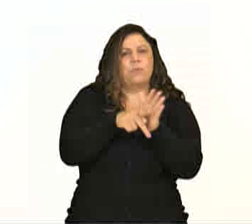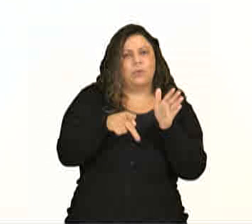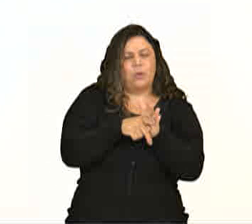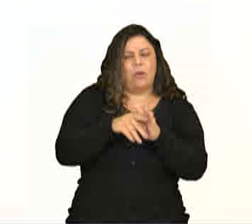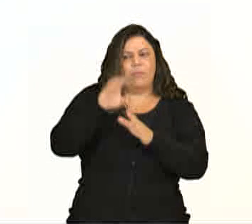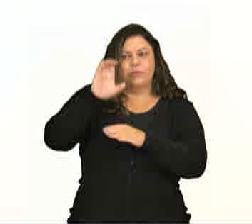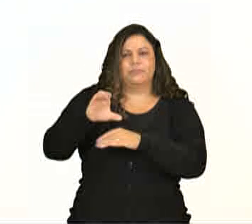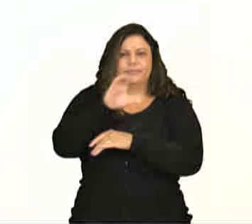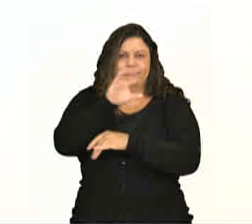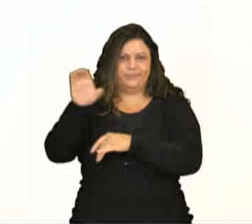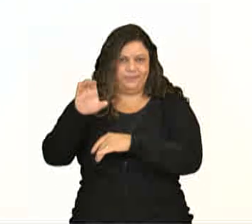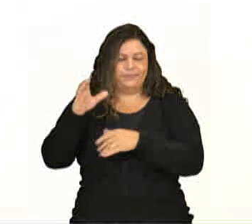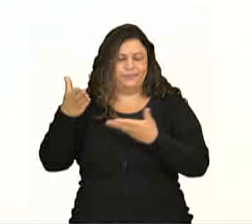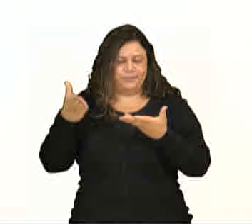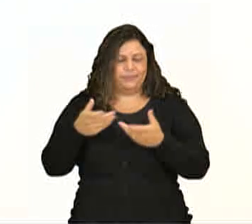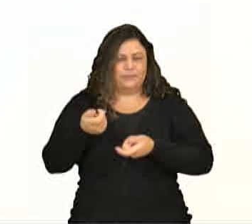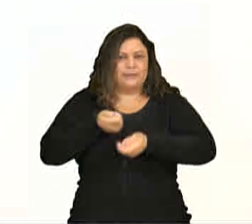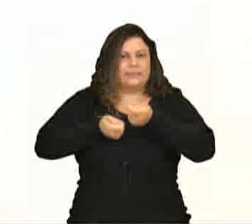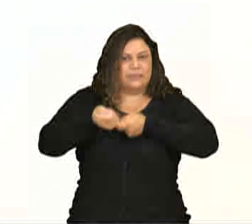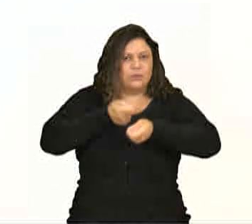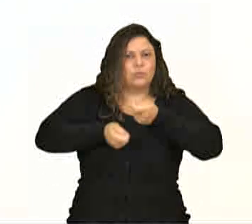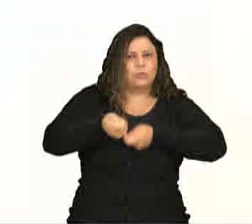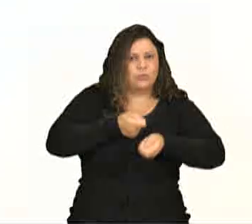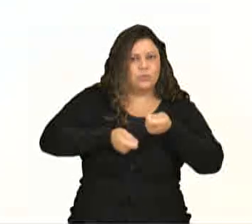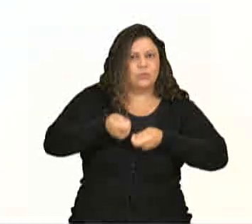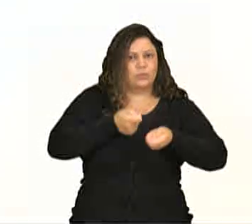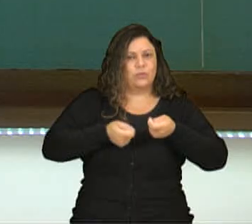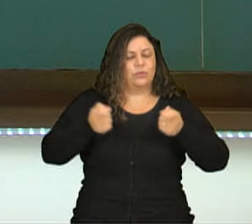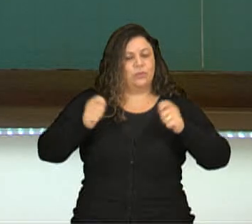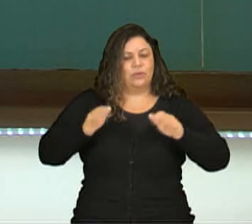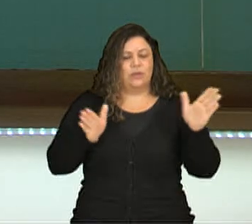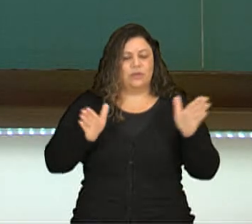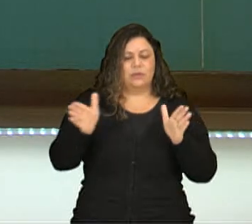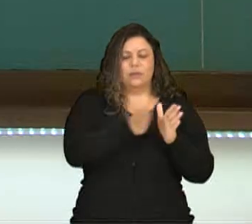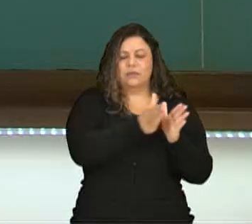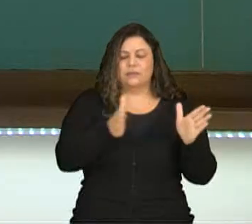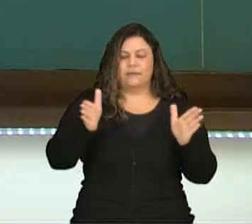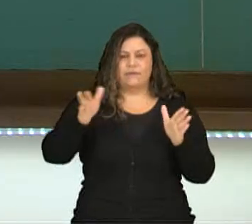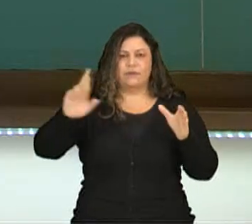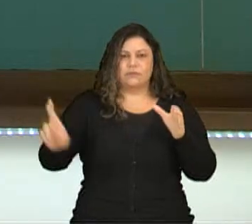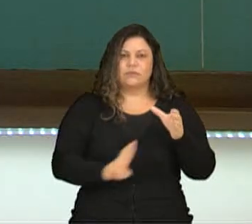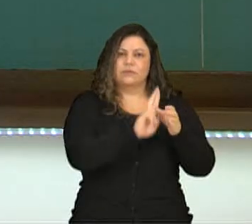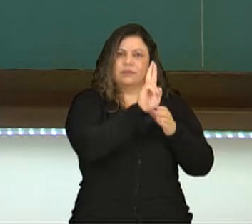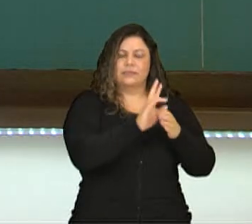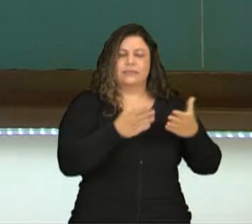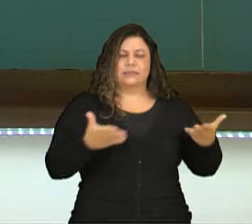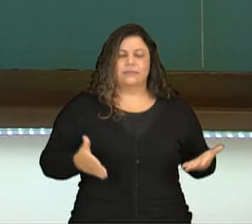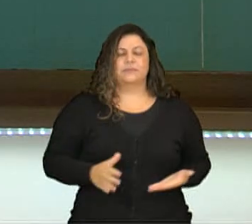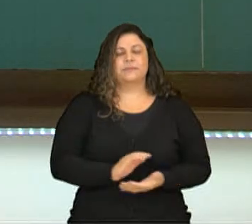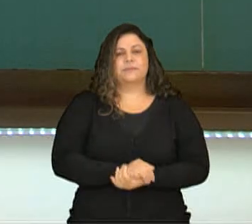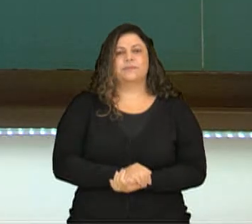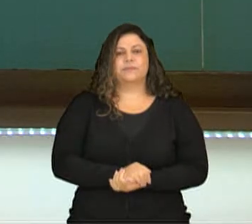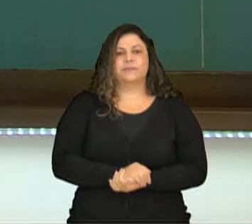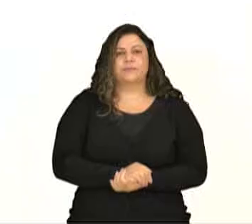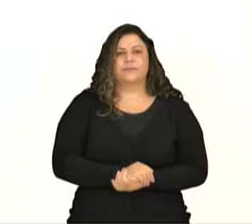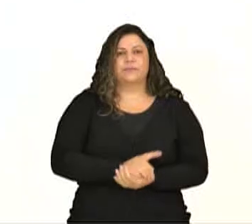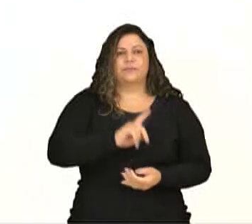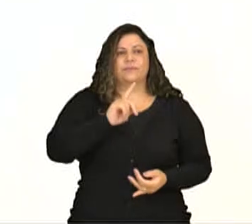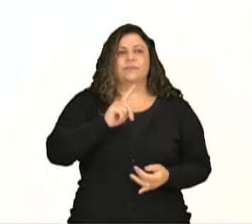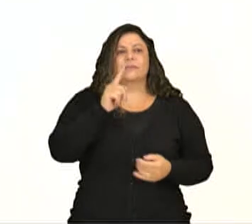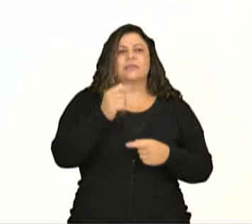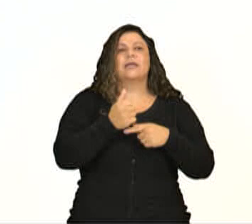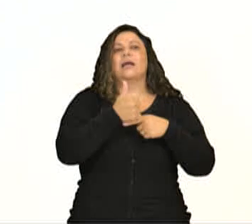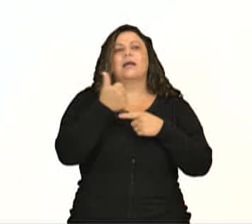Católica, né? Ela controlava as obras nessa fase do Renascimento. Já no Quattrocento, né, foi